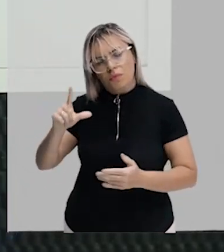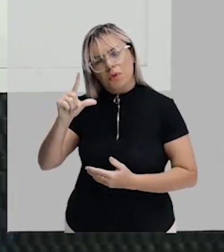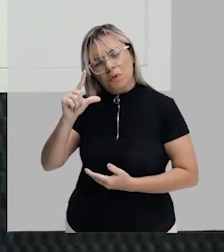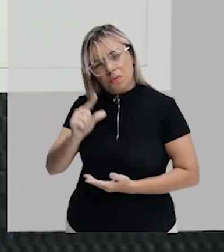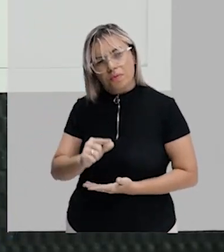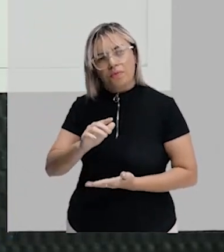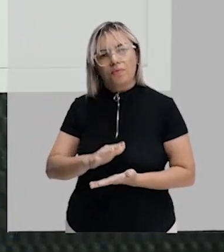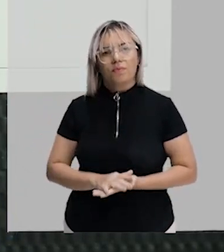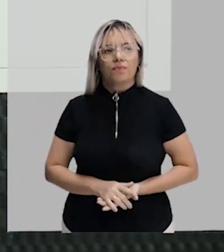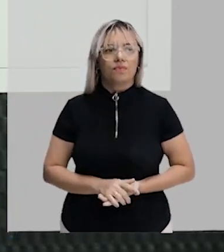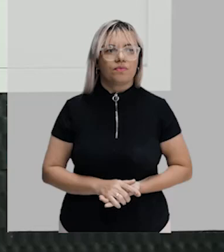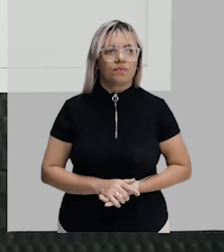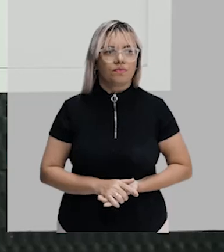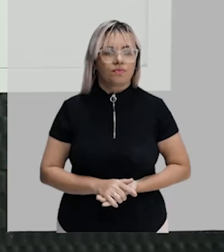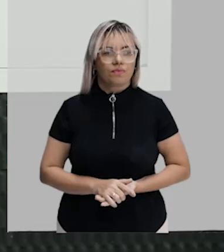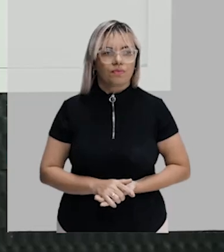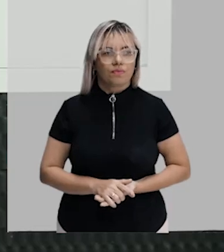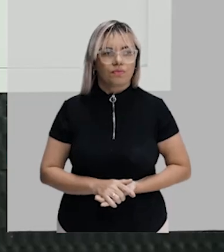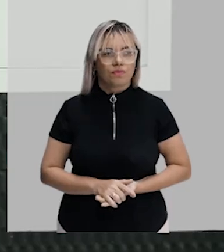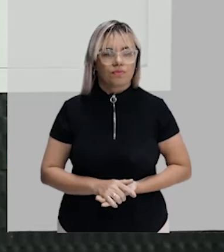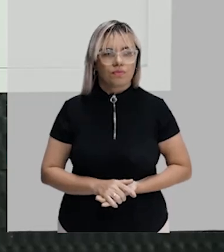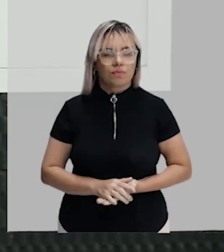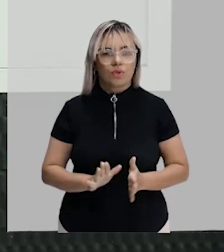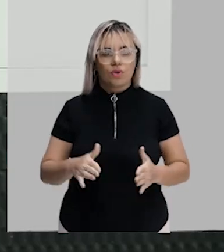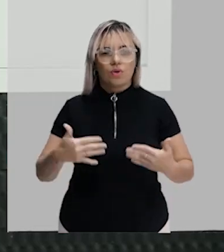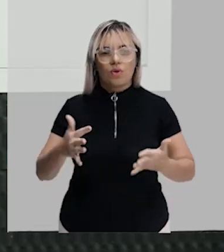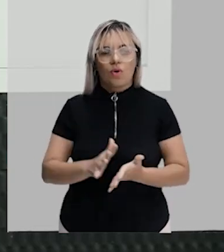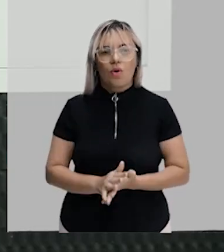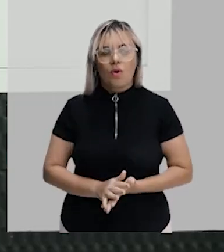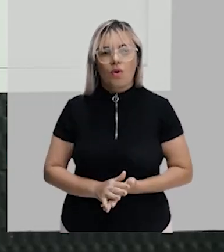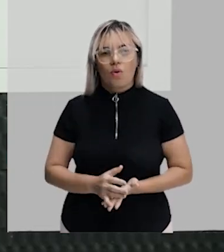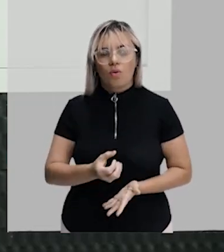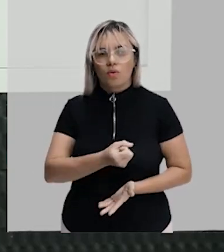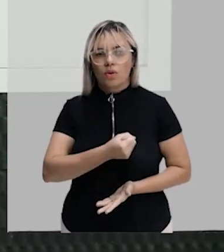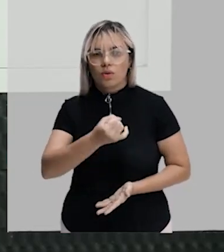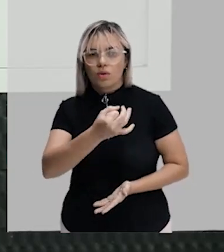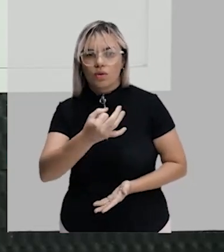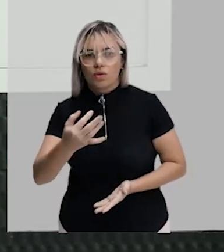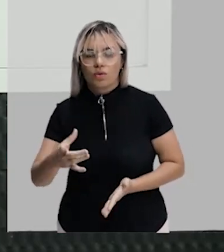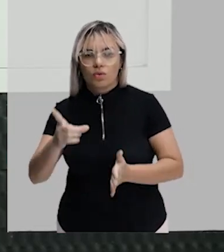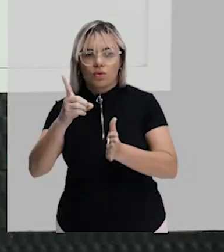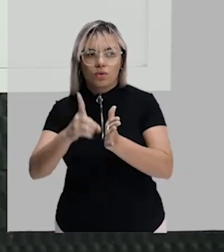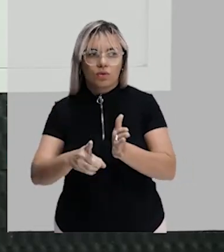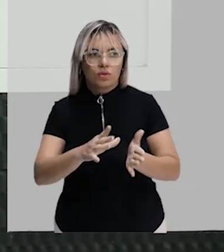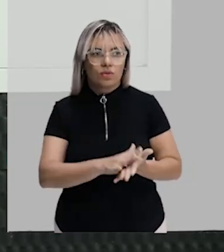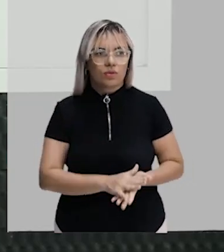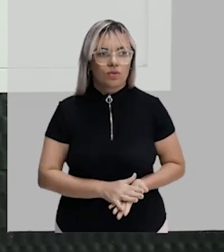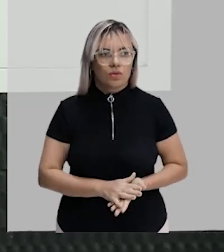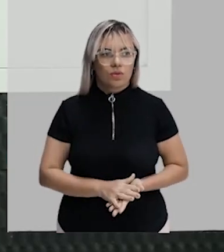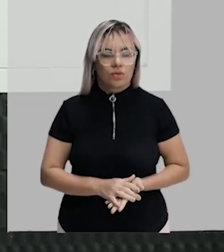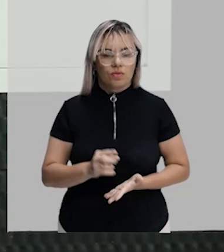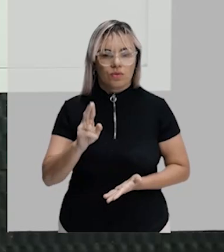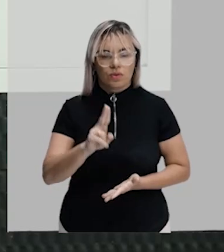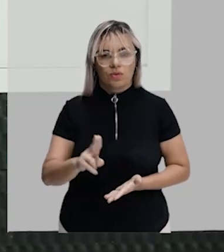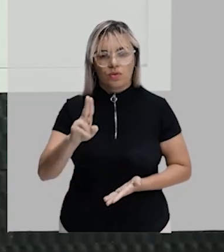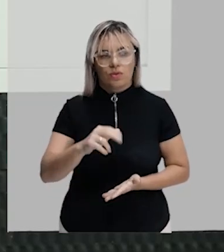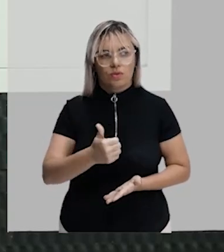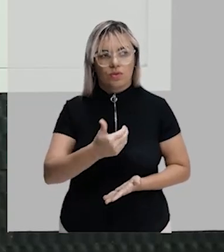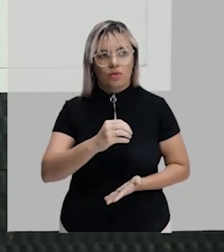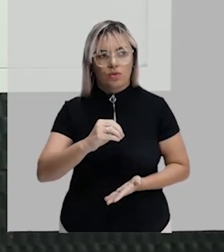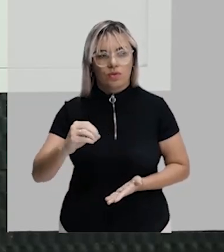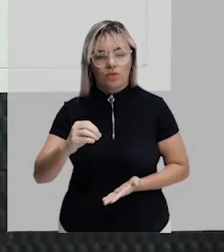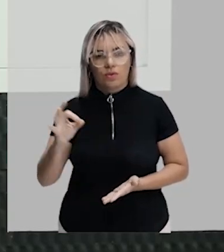você. Então, olha só, como é que encontra o fator de atualização por desconto? Você pega aqui, ó, 100%, que é o